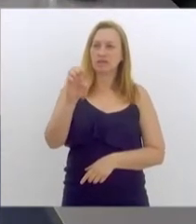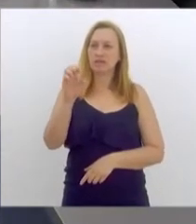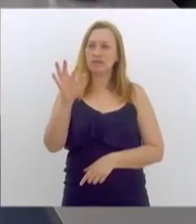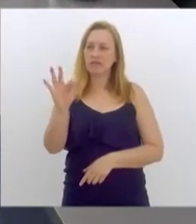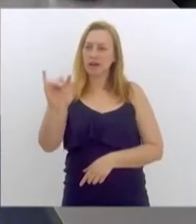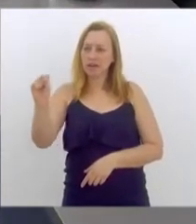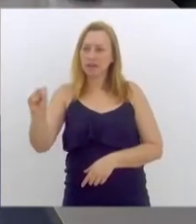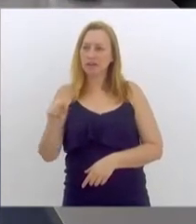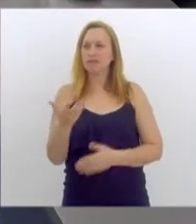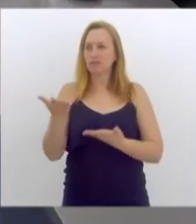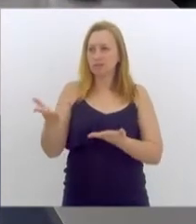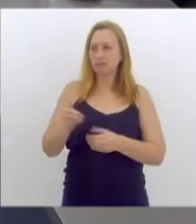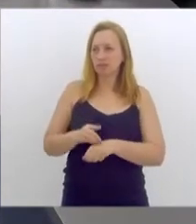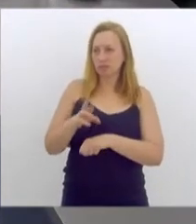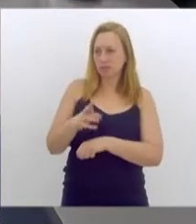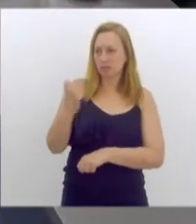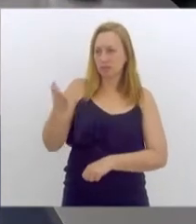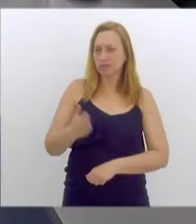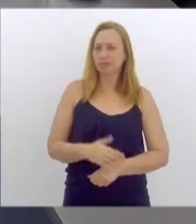por favor doutora